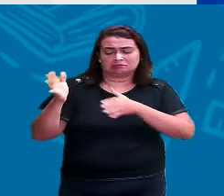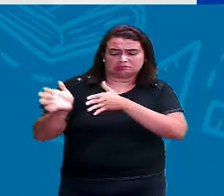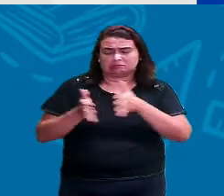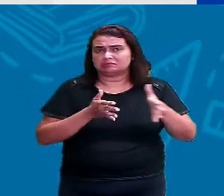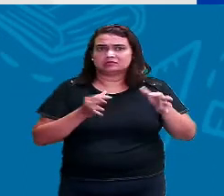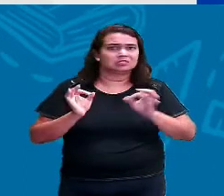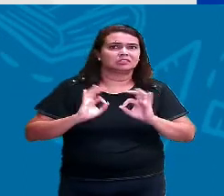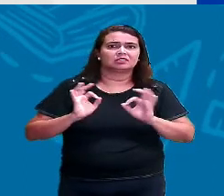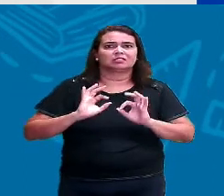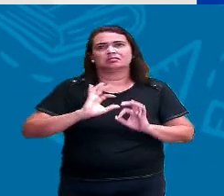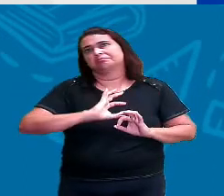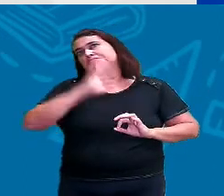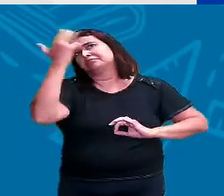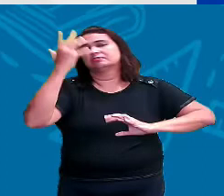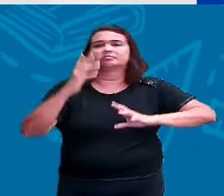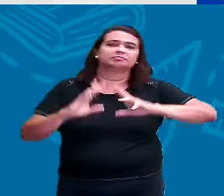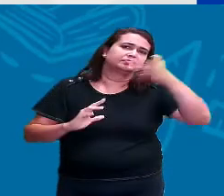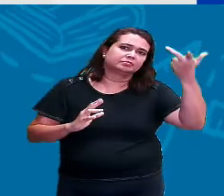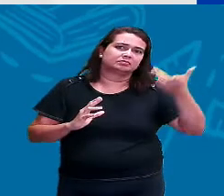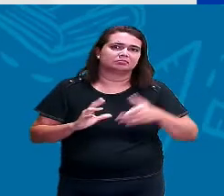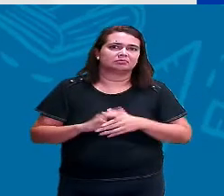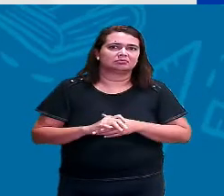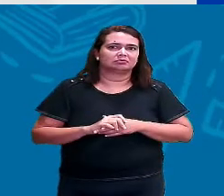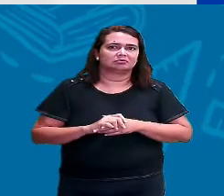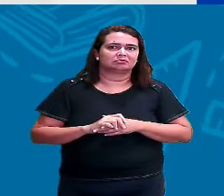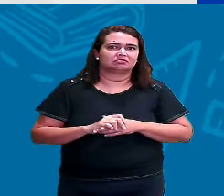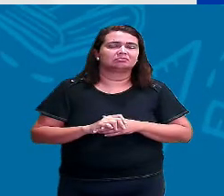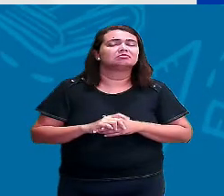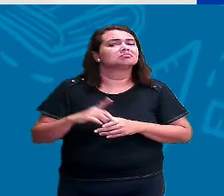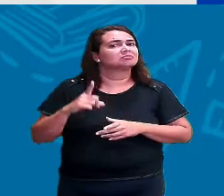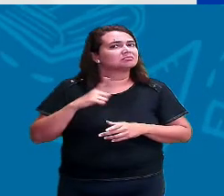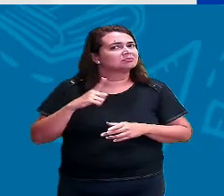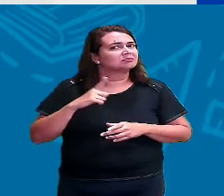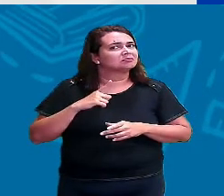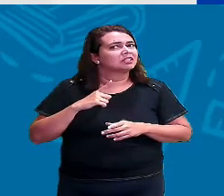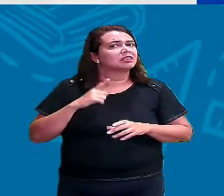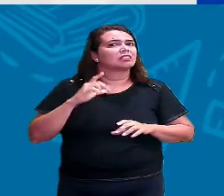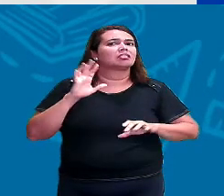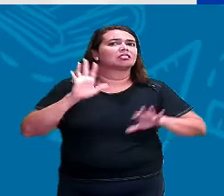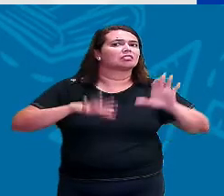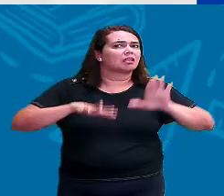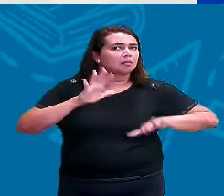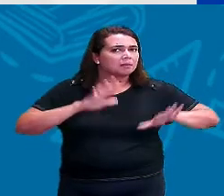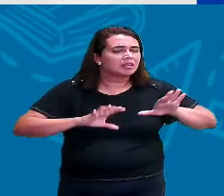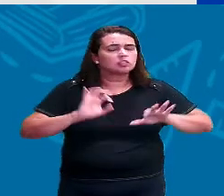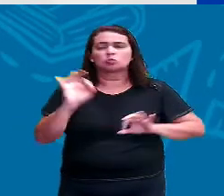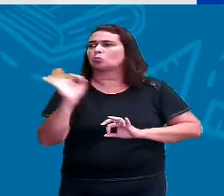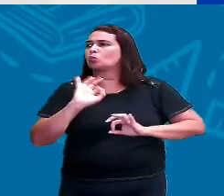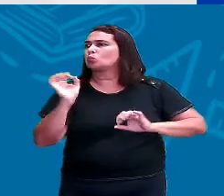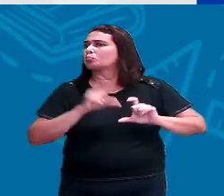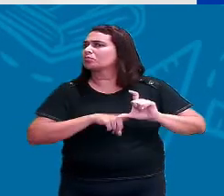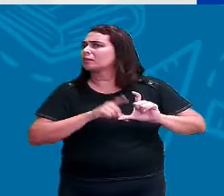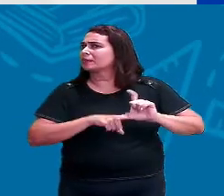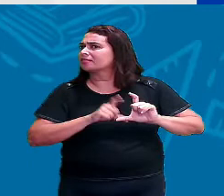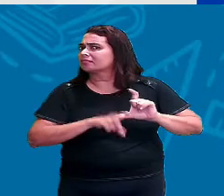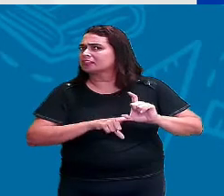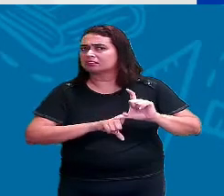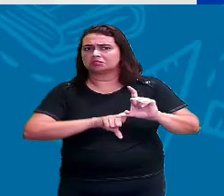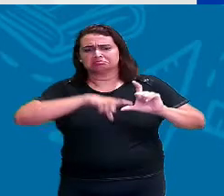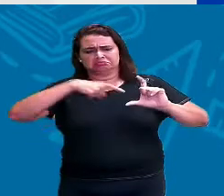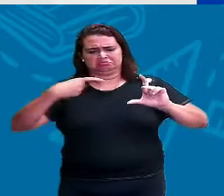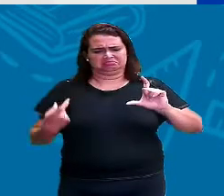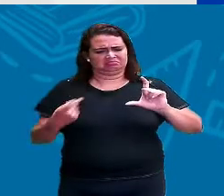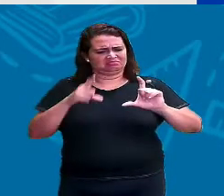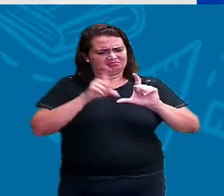e independentes. Então, qual é a diferença entre esses eventos